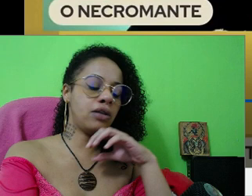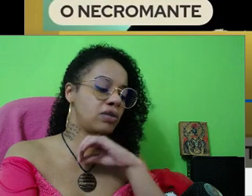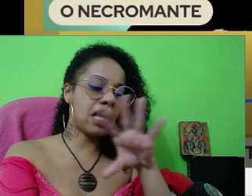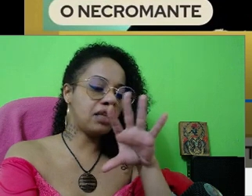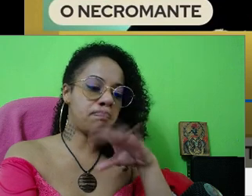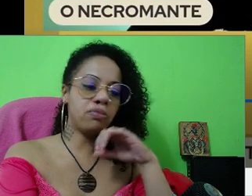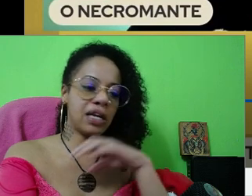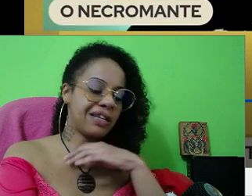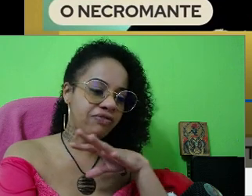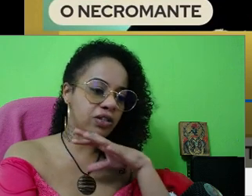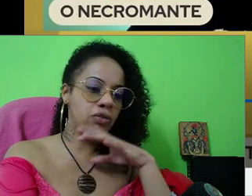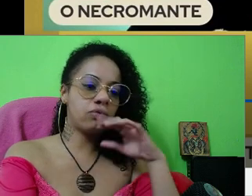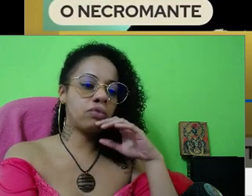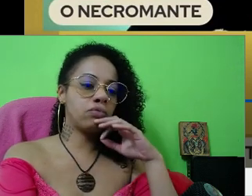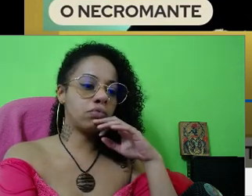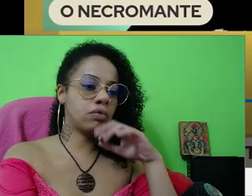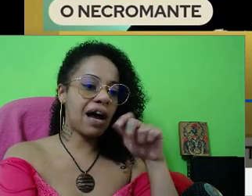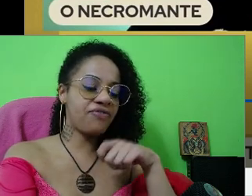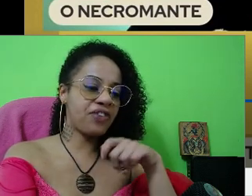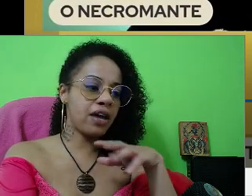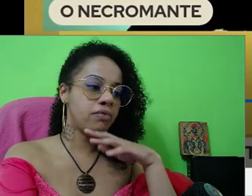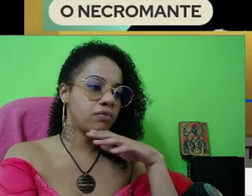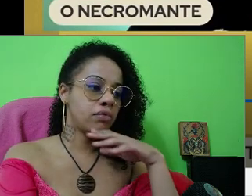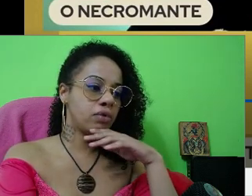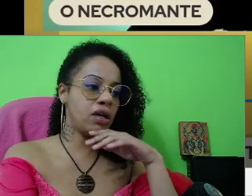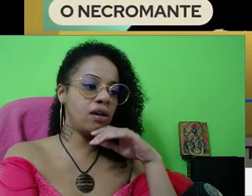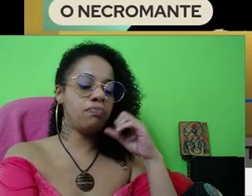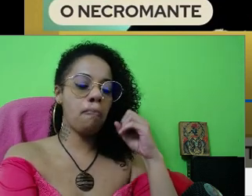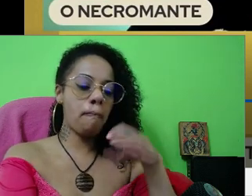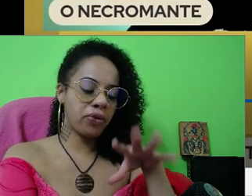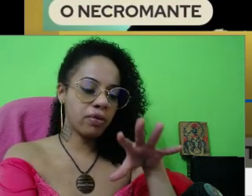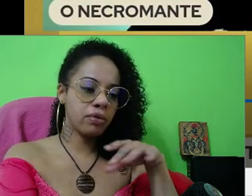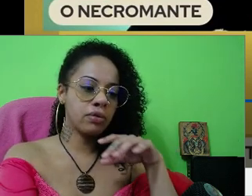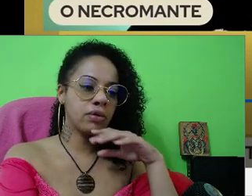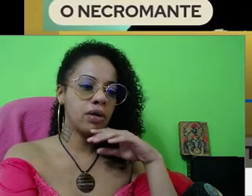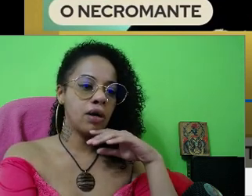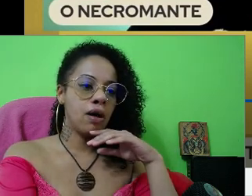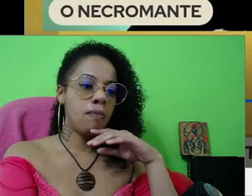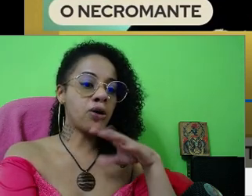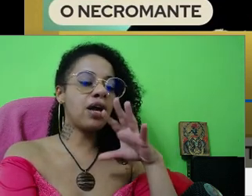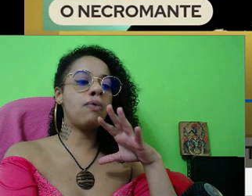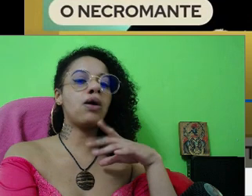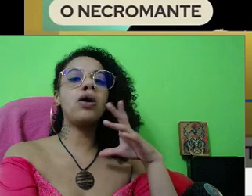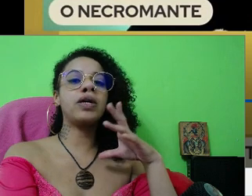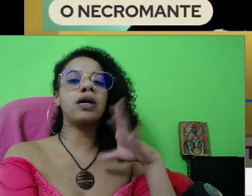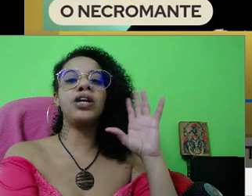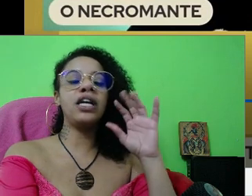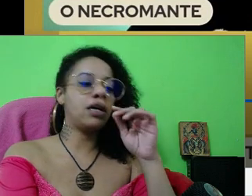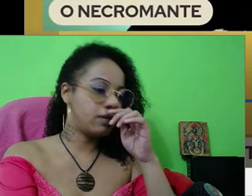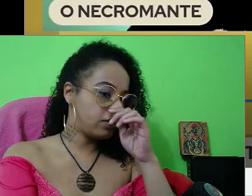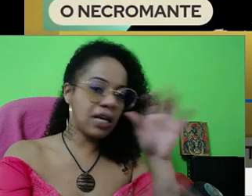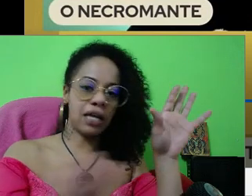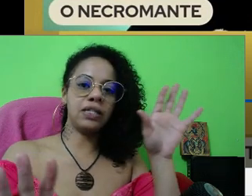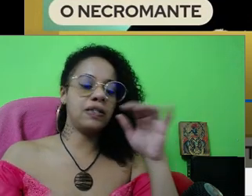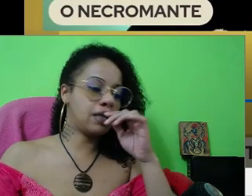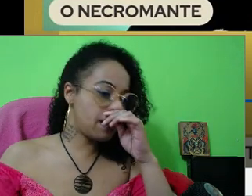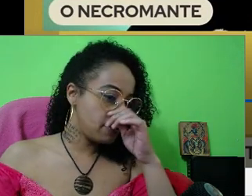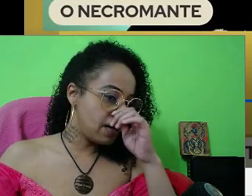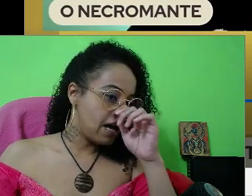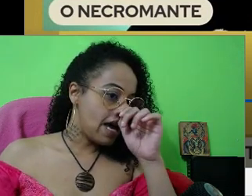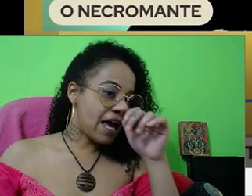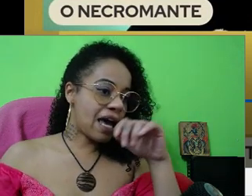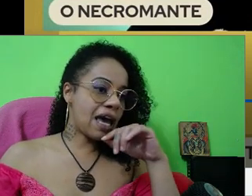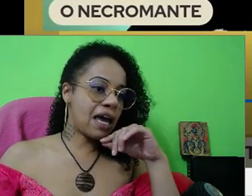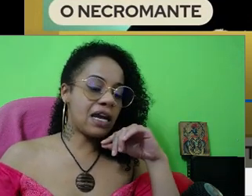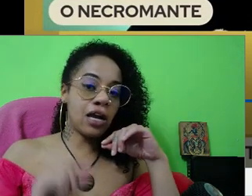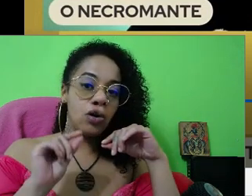infarto né do nada com ela tava fazendo café e morreu agora agorinha do nada assim